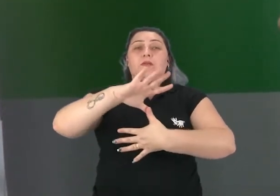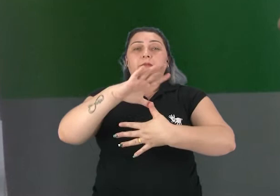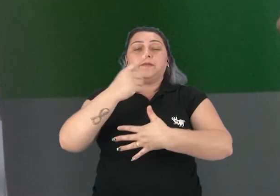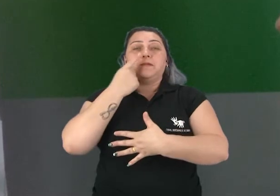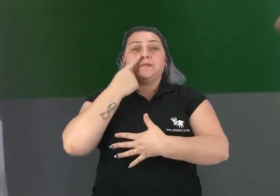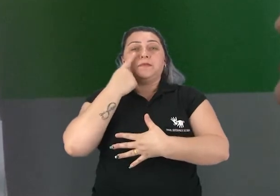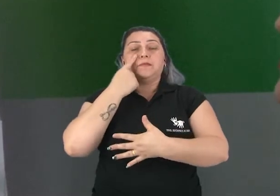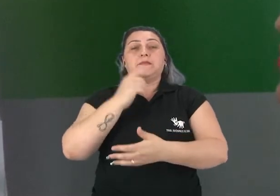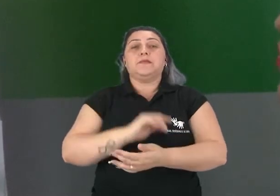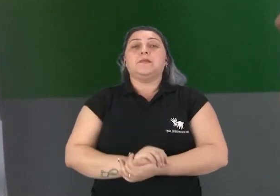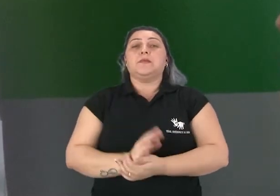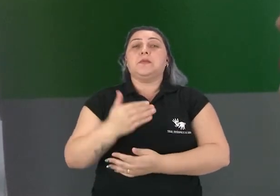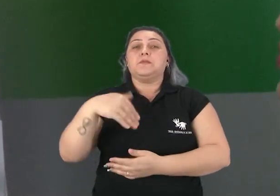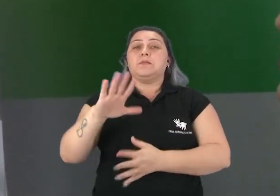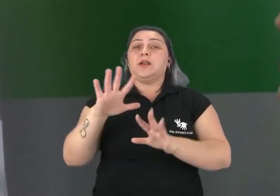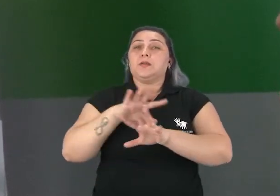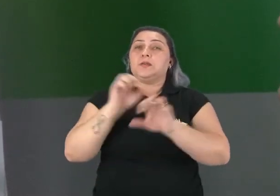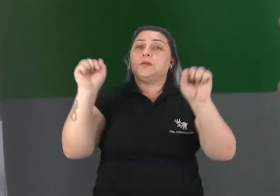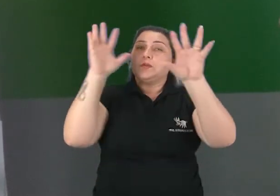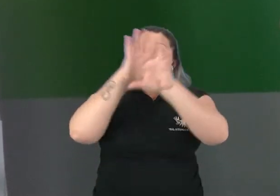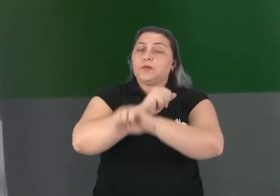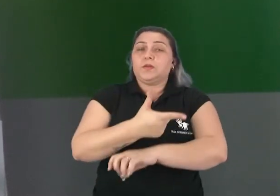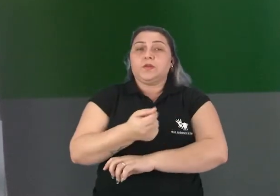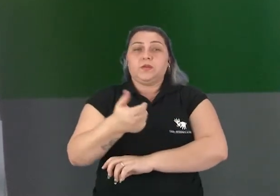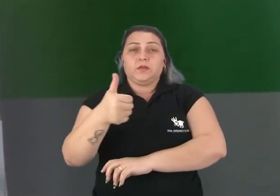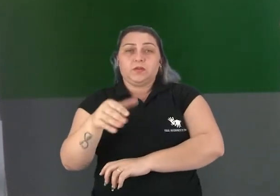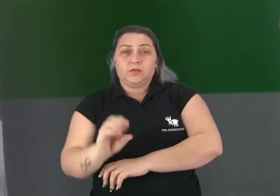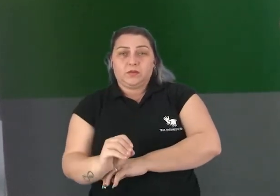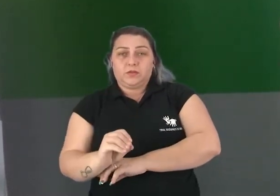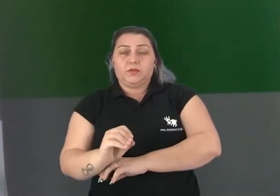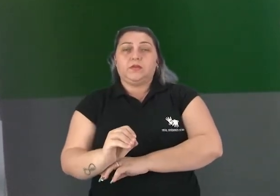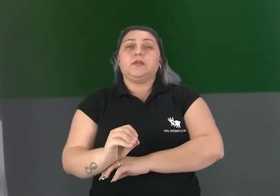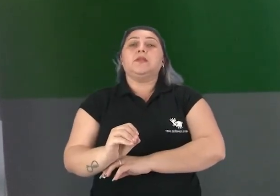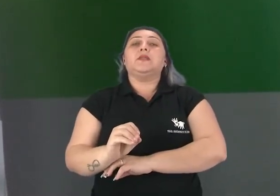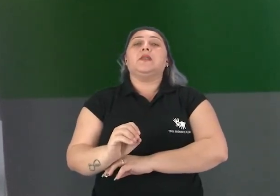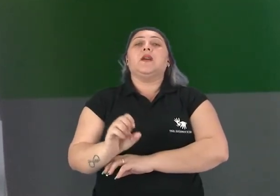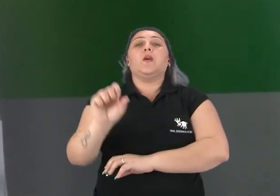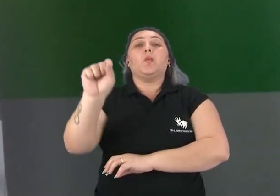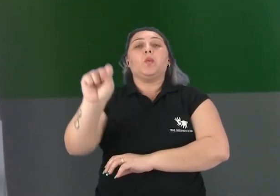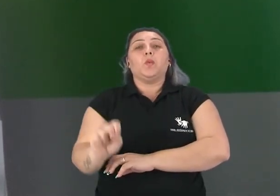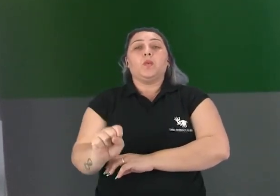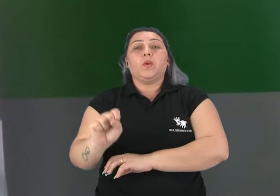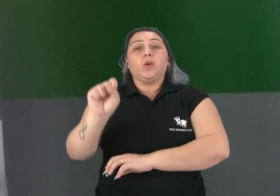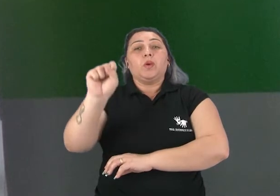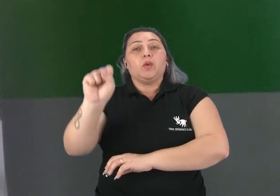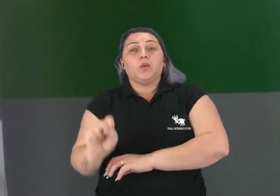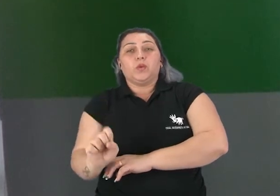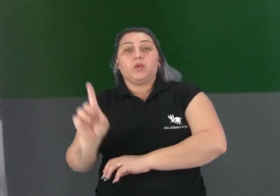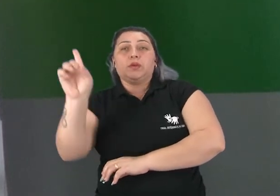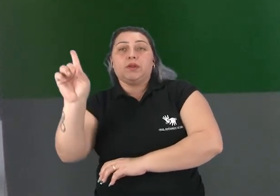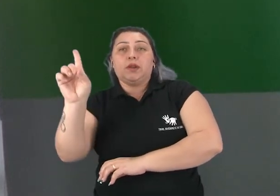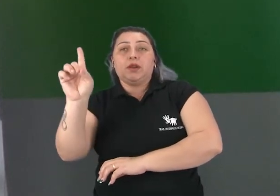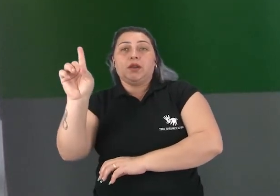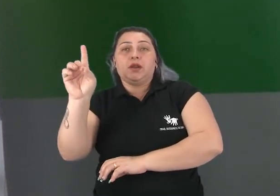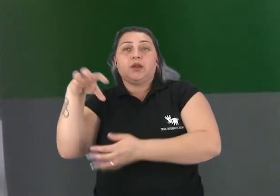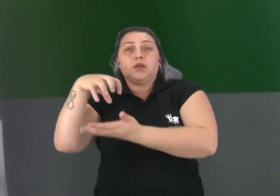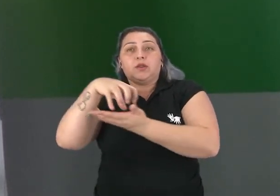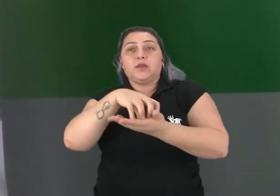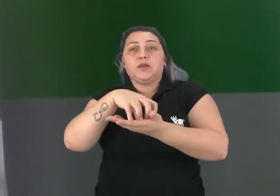vê aqui mais escuro aqui em 2010, essa região sudeste, ó, e centro-oeste, ó,